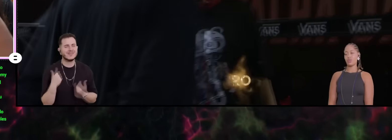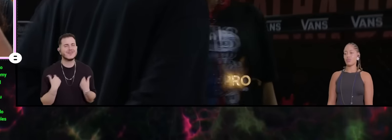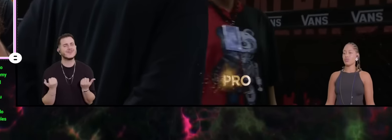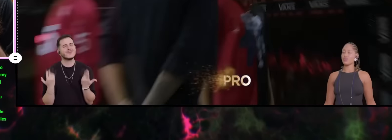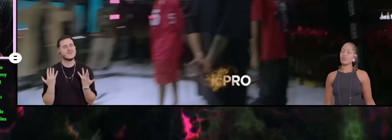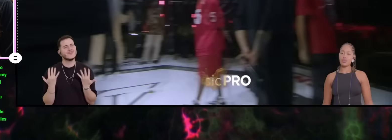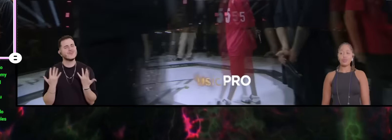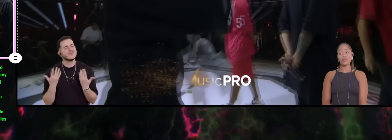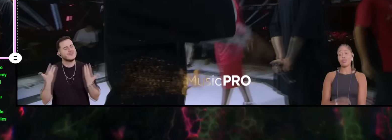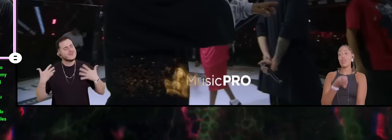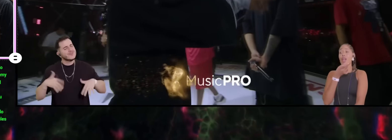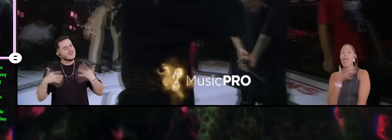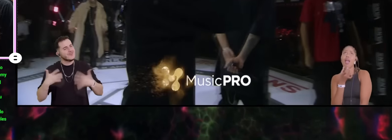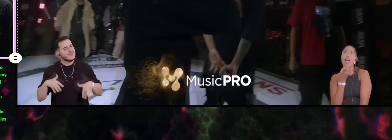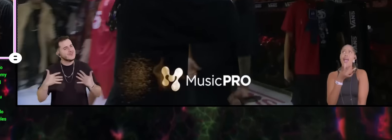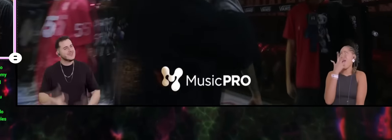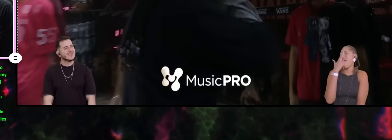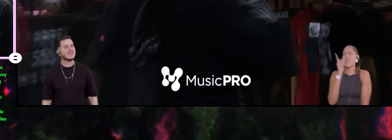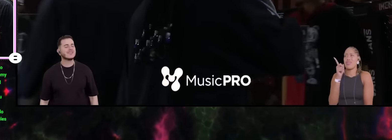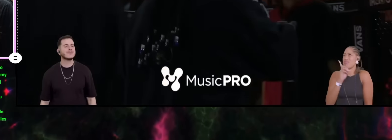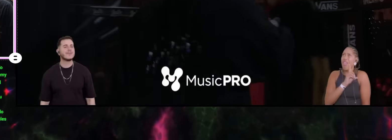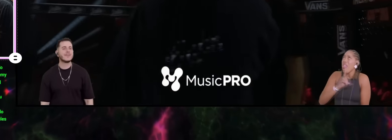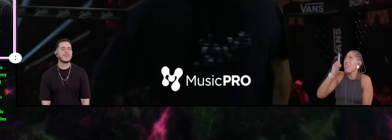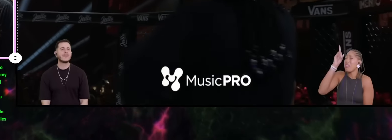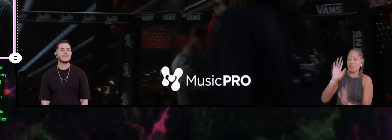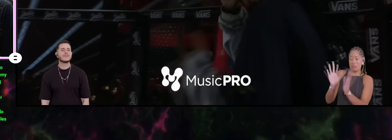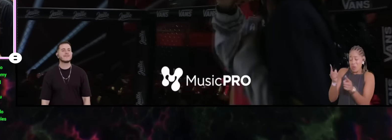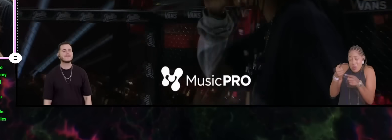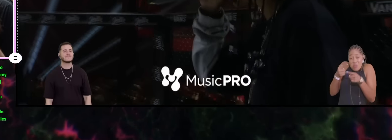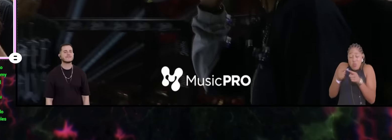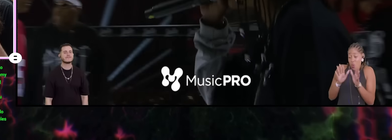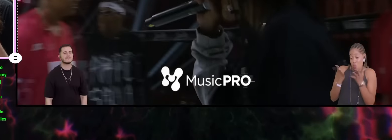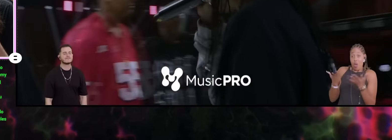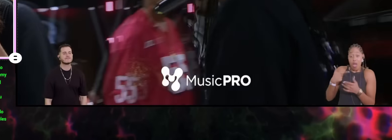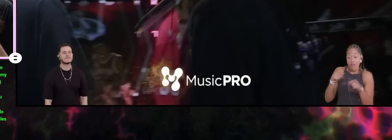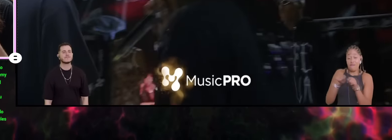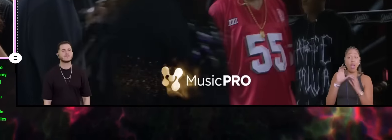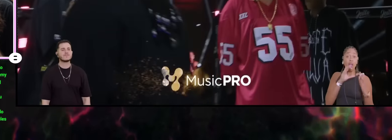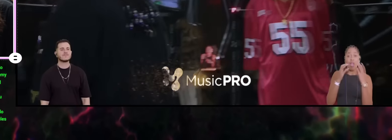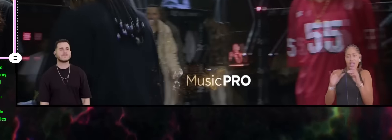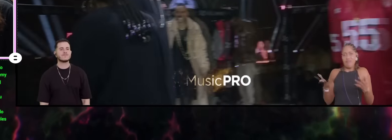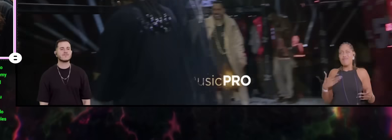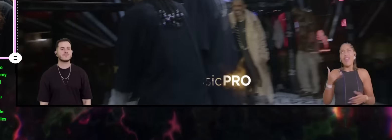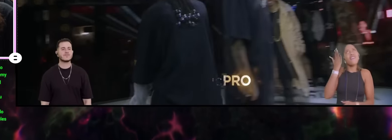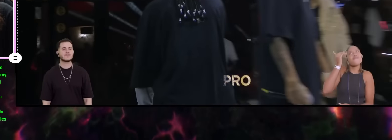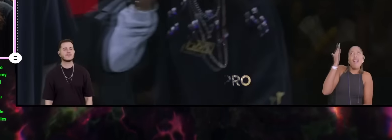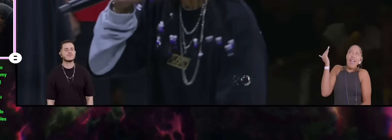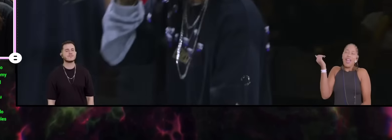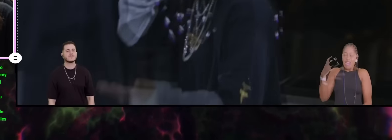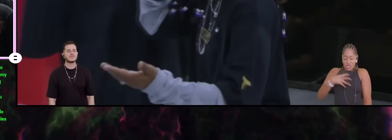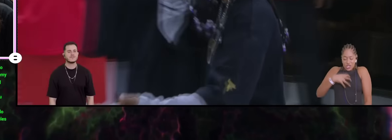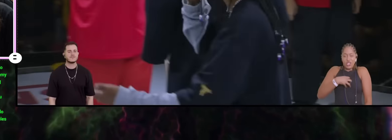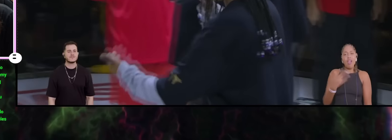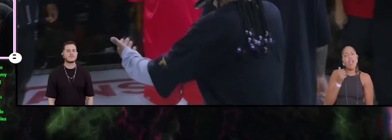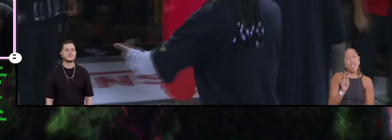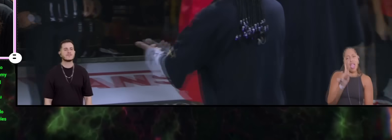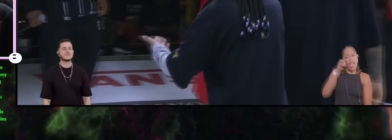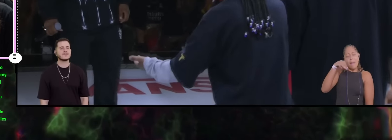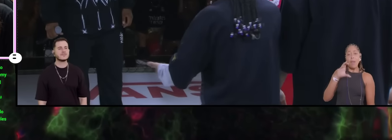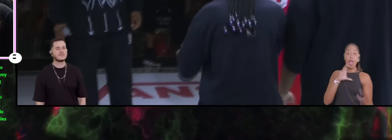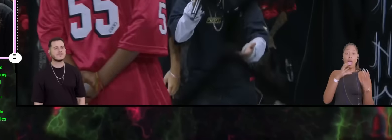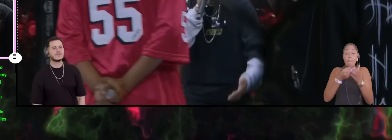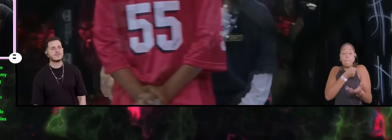Ai. Acho que não é divindade, porque quando eu faço a rima é com sagacidade. KM com